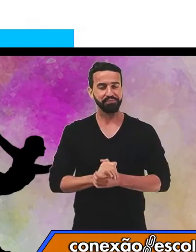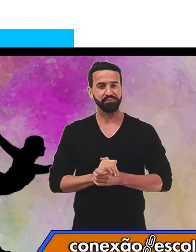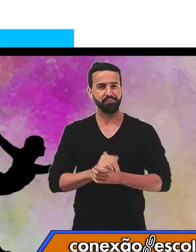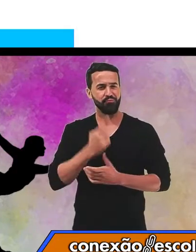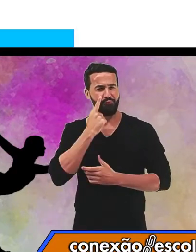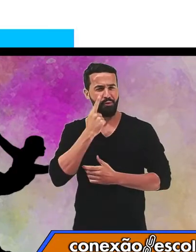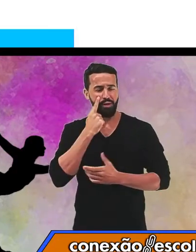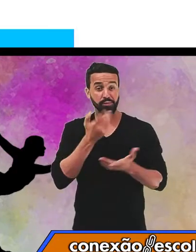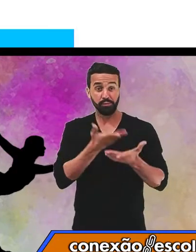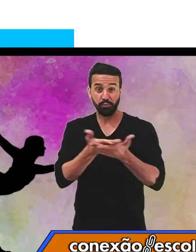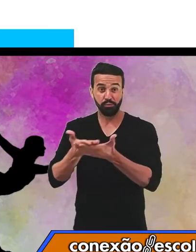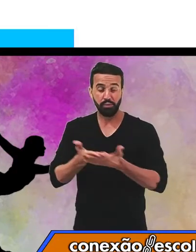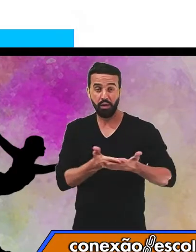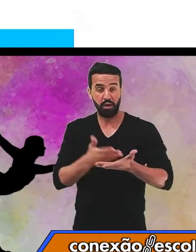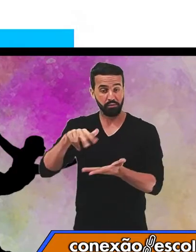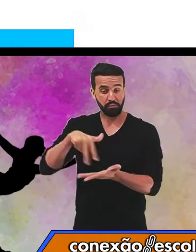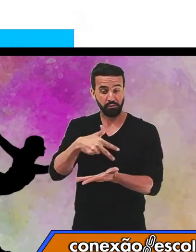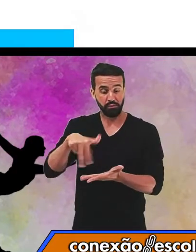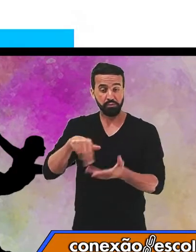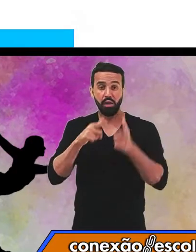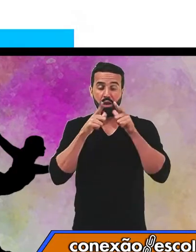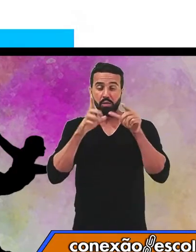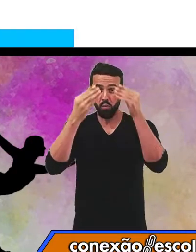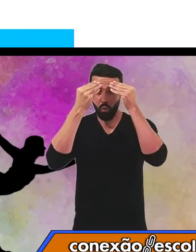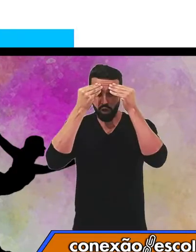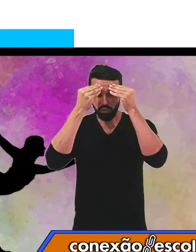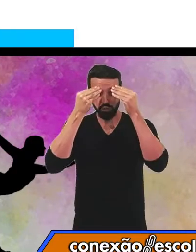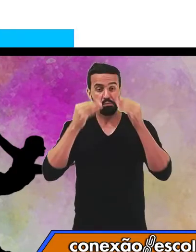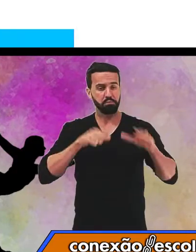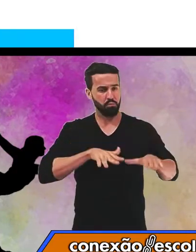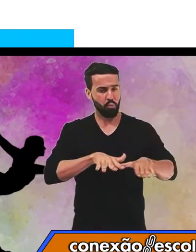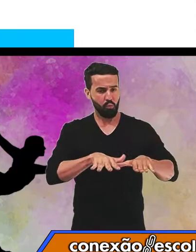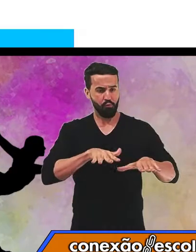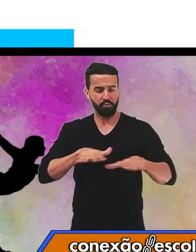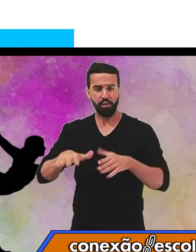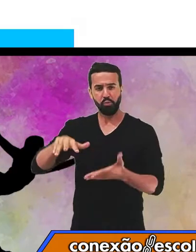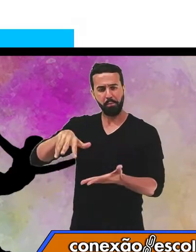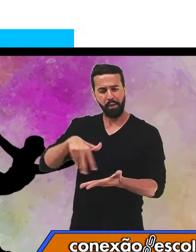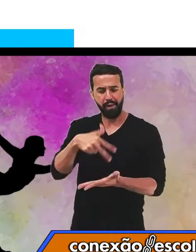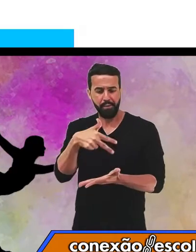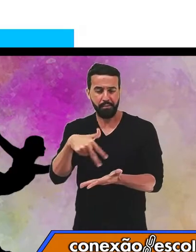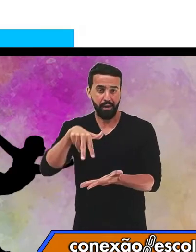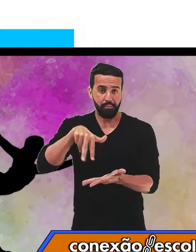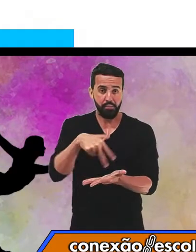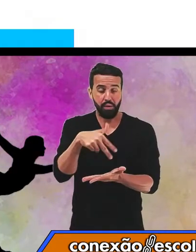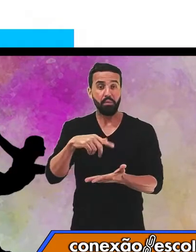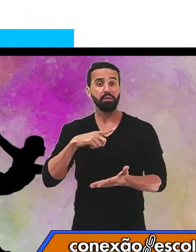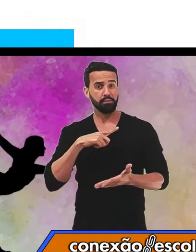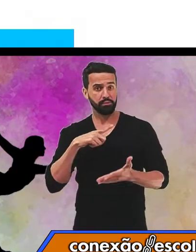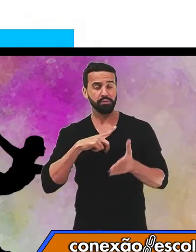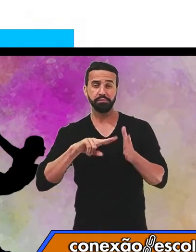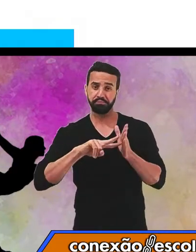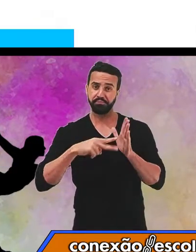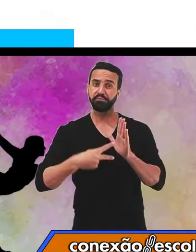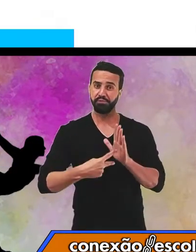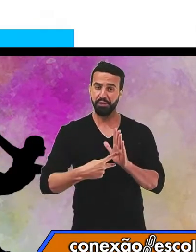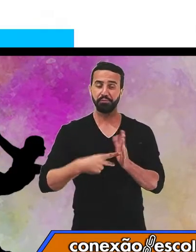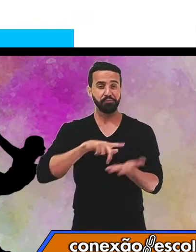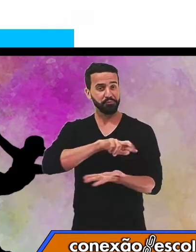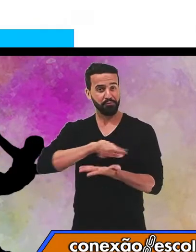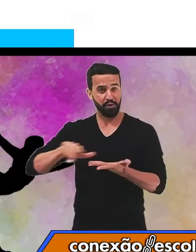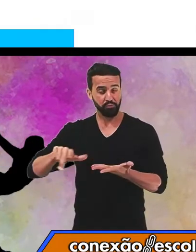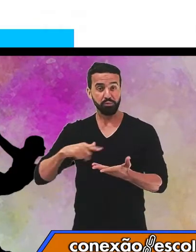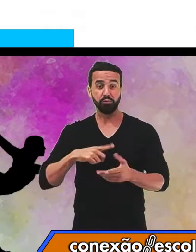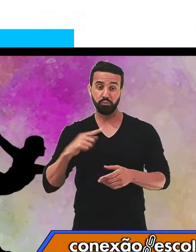a dança é uma forma de linguagem, que os movimentos da dança possuem significado e que podemos ler